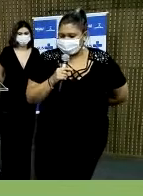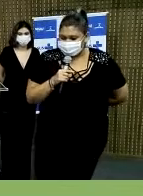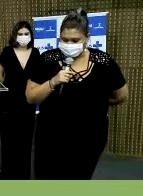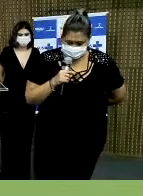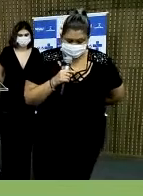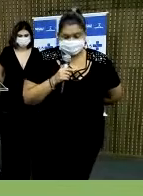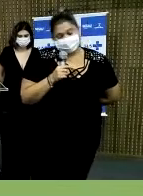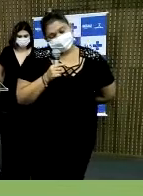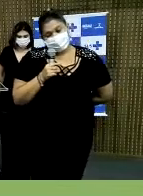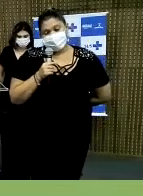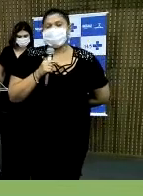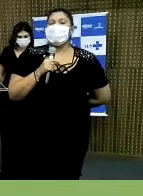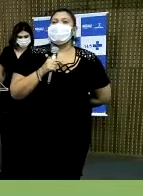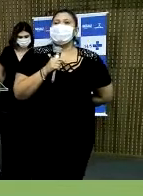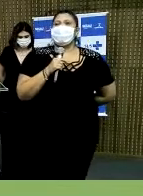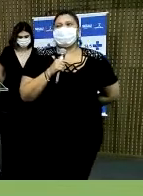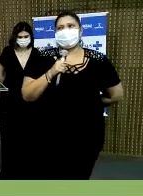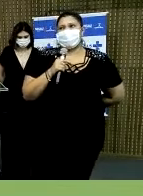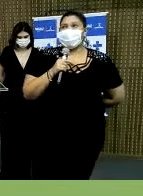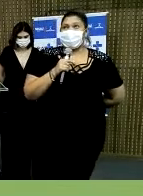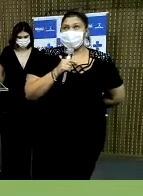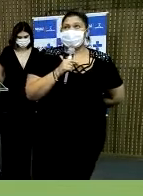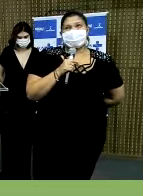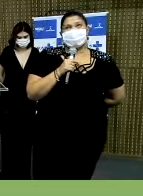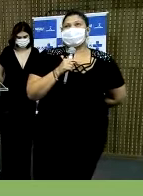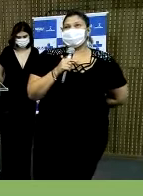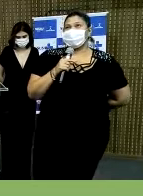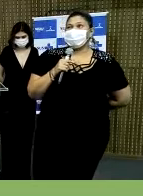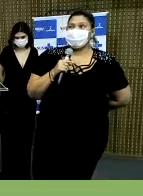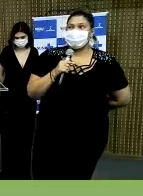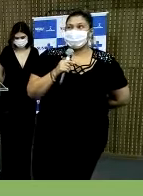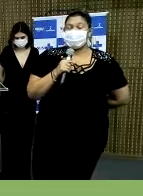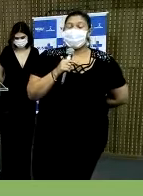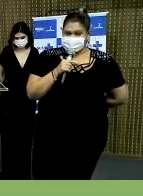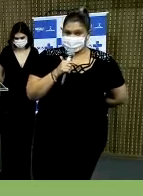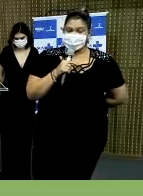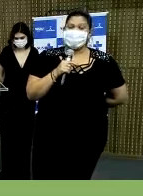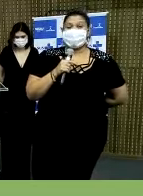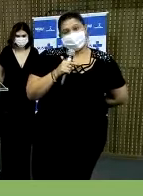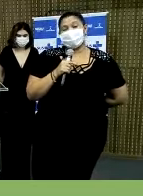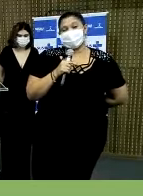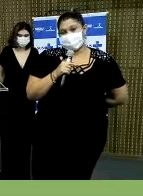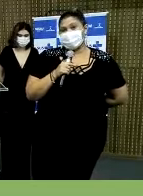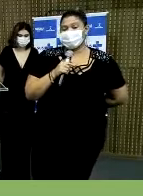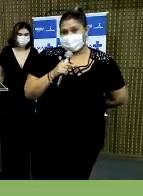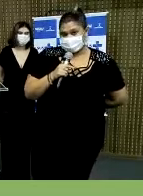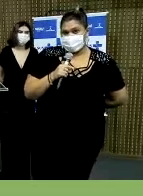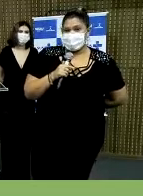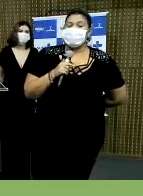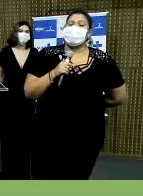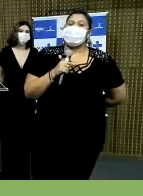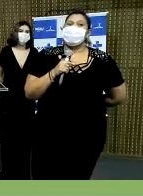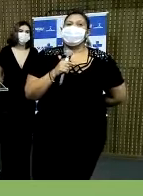um atraso do profissional, ou até o Estrela d'Alva tem uma cultura do pediatra, ainda eles querem um pediatra na